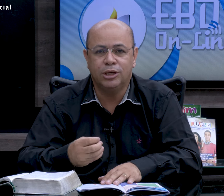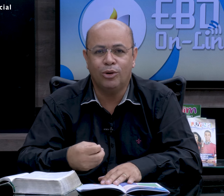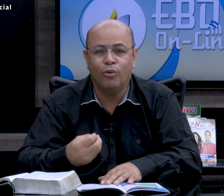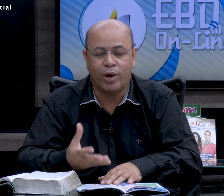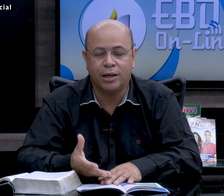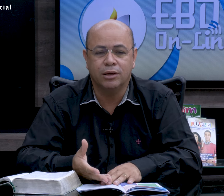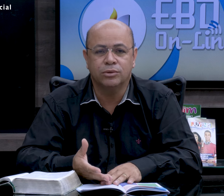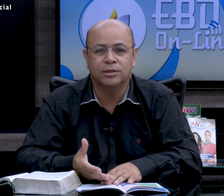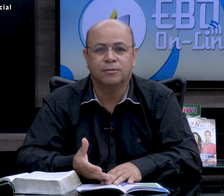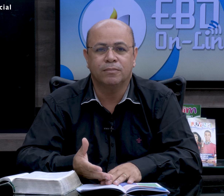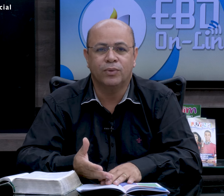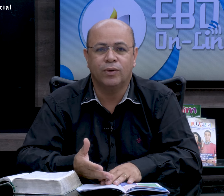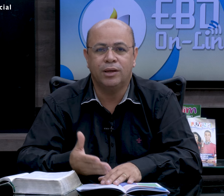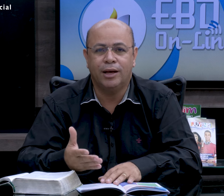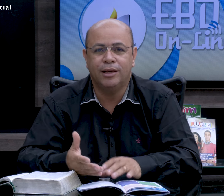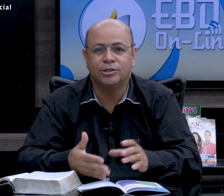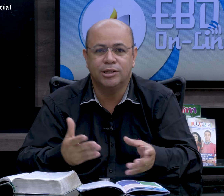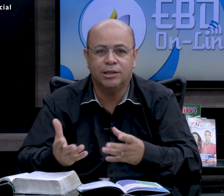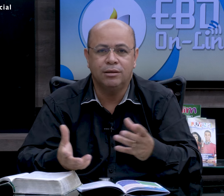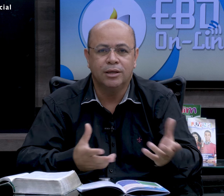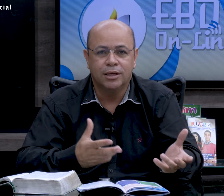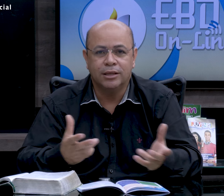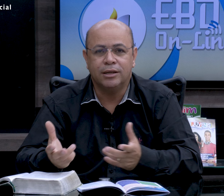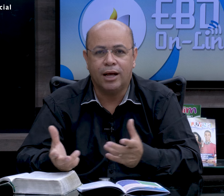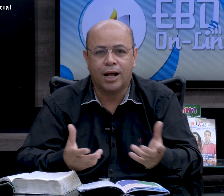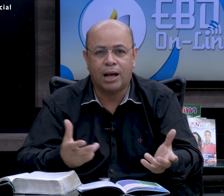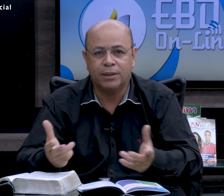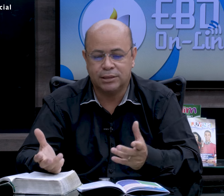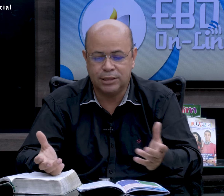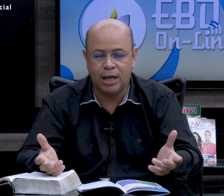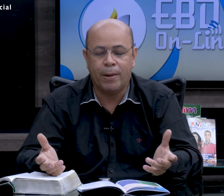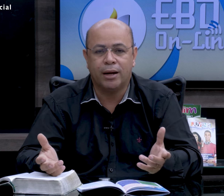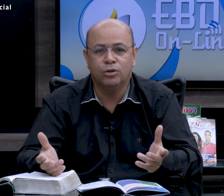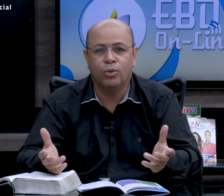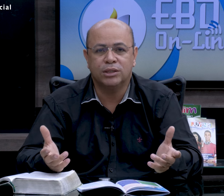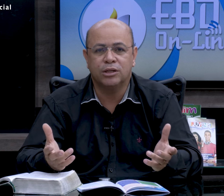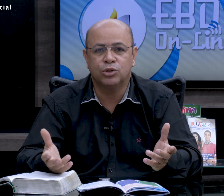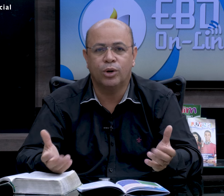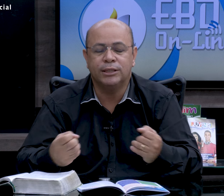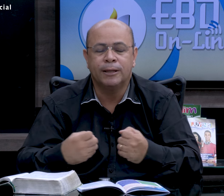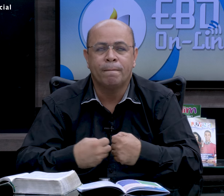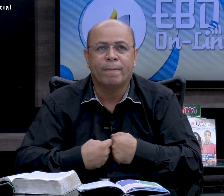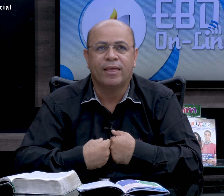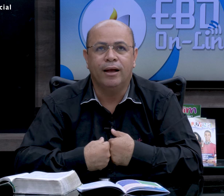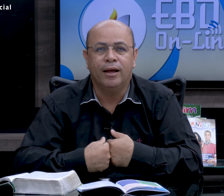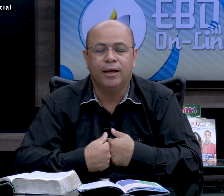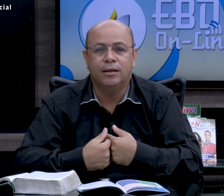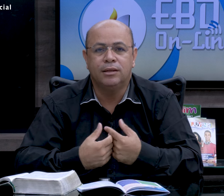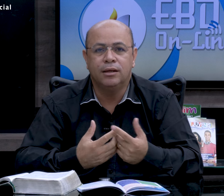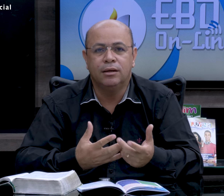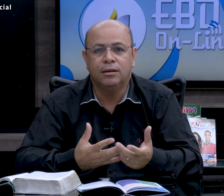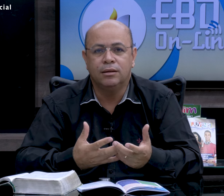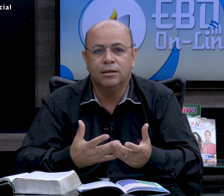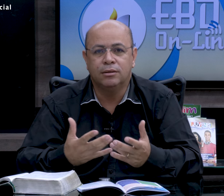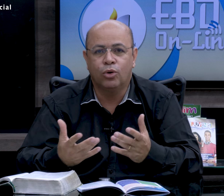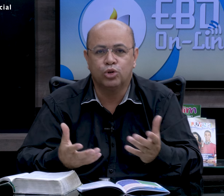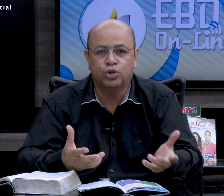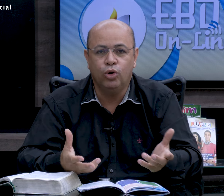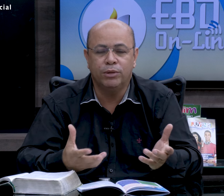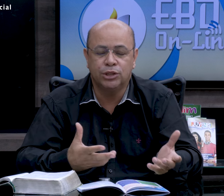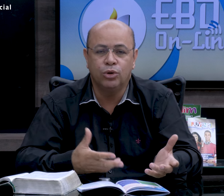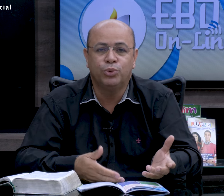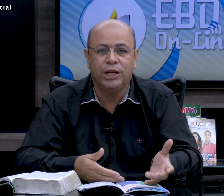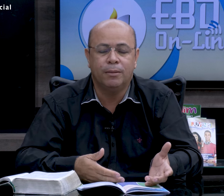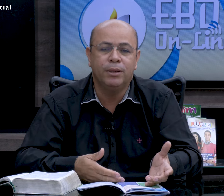proibido de Louvar a Deus e aí a gente eh acaba se deparando com as questões eh entre